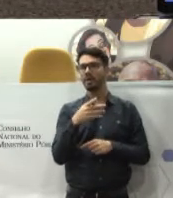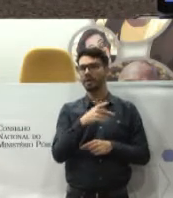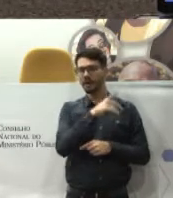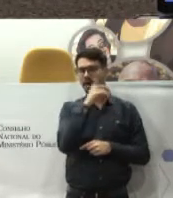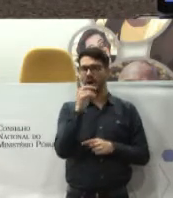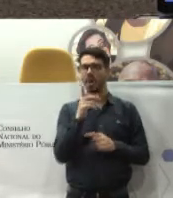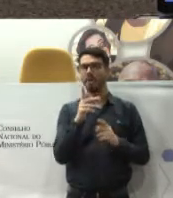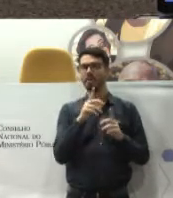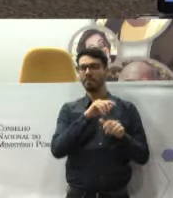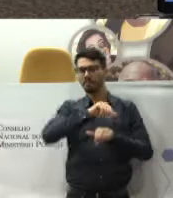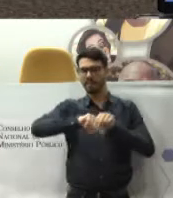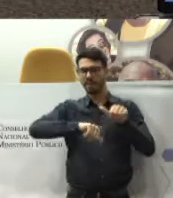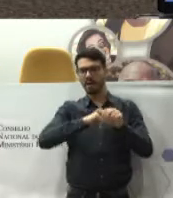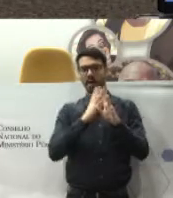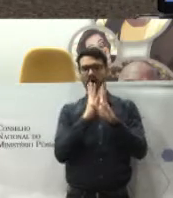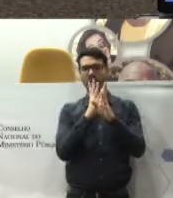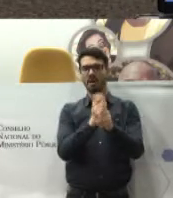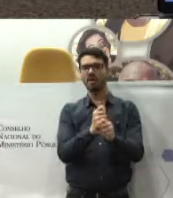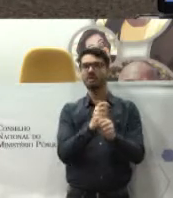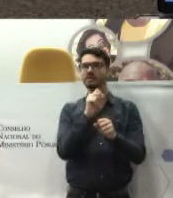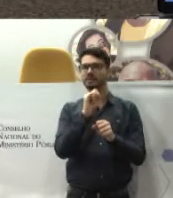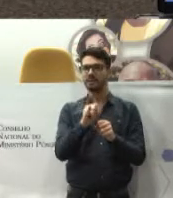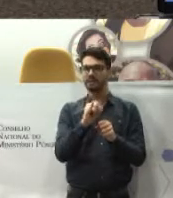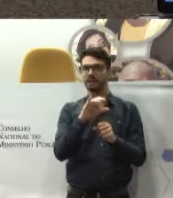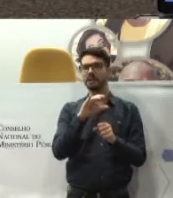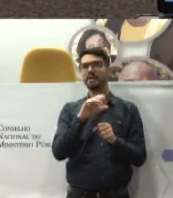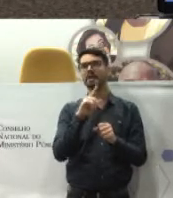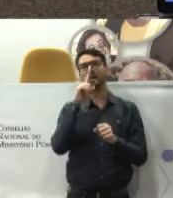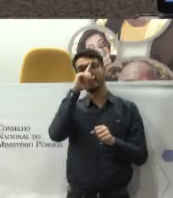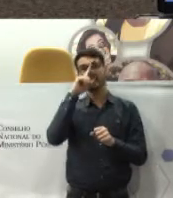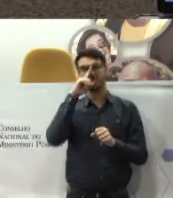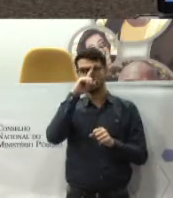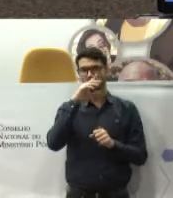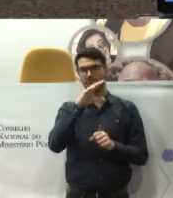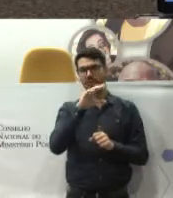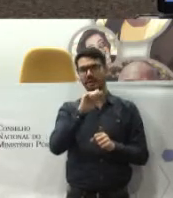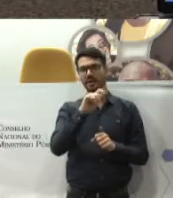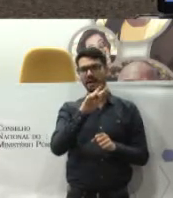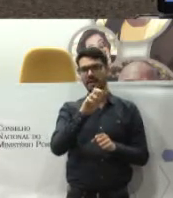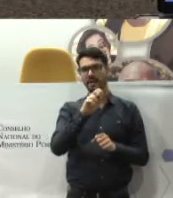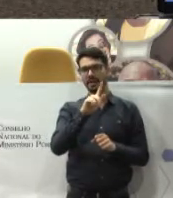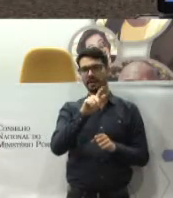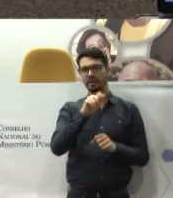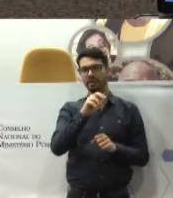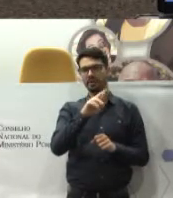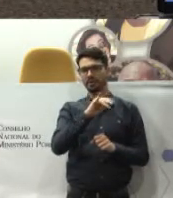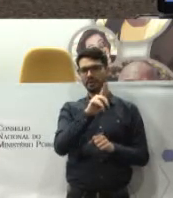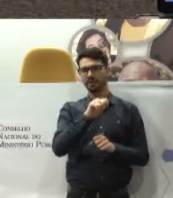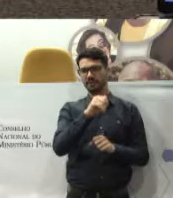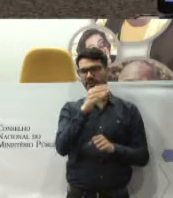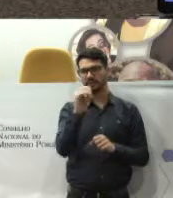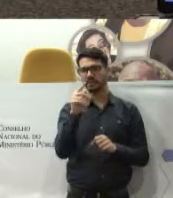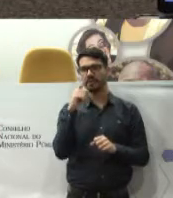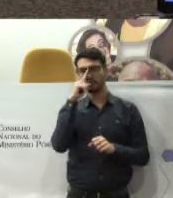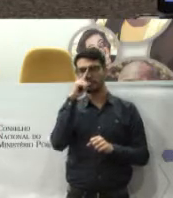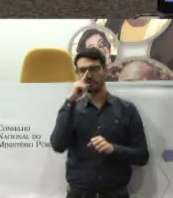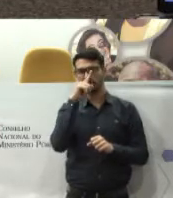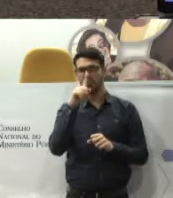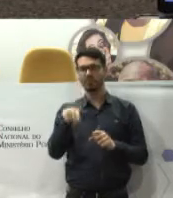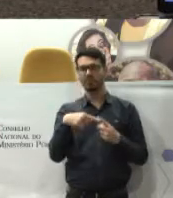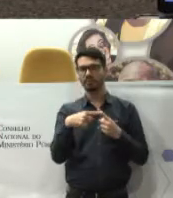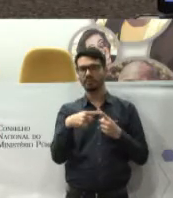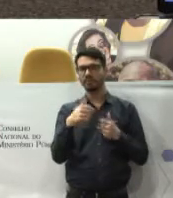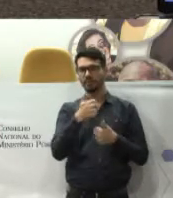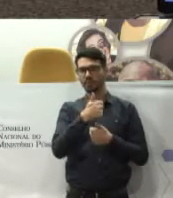ordem de fila se for por categorização de risco. Se for a categorização Soares. Se for